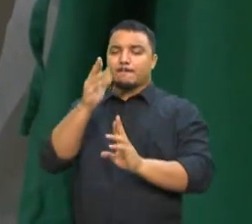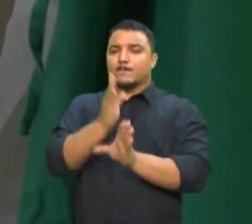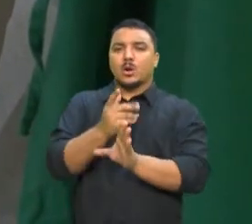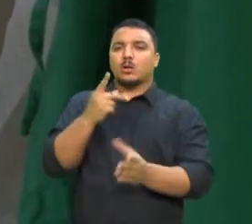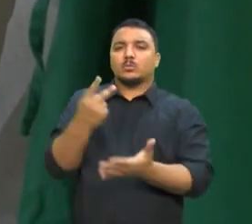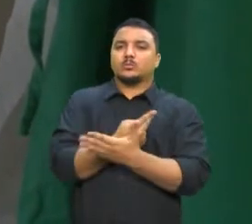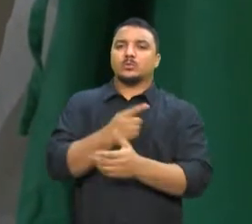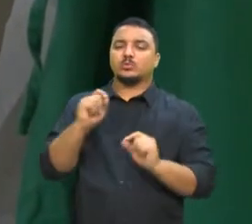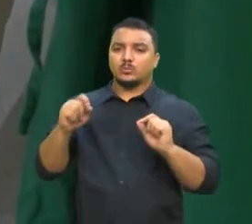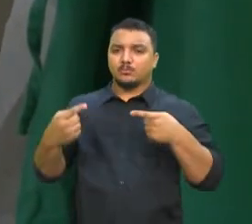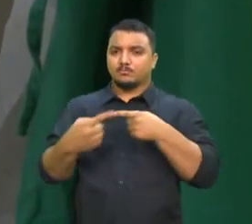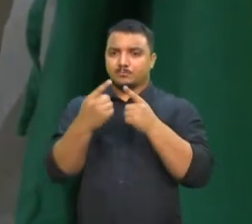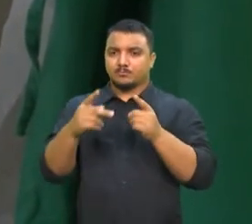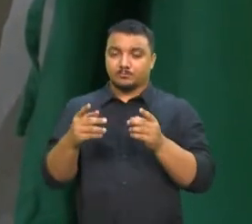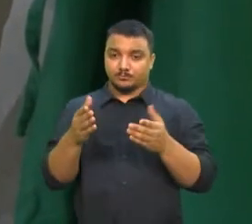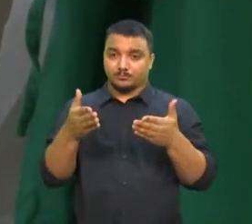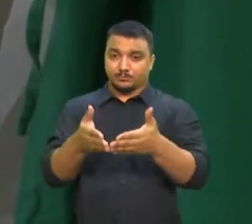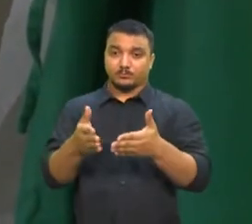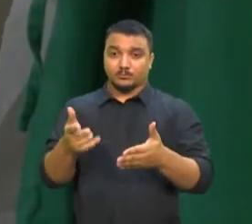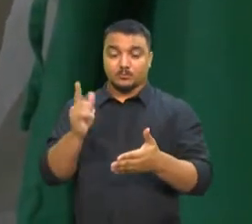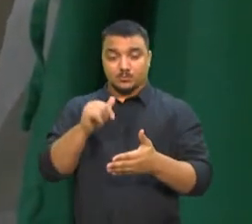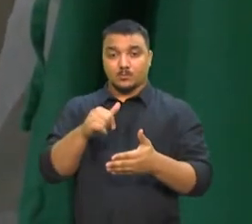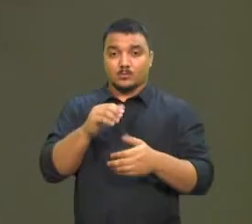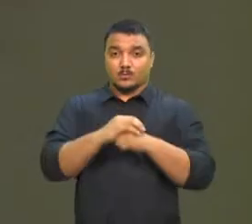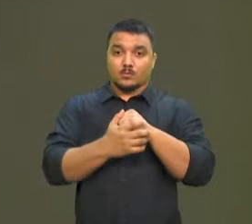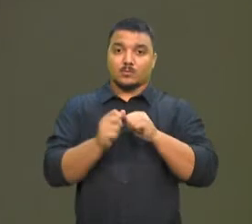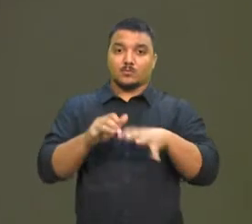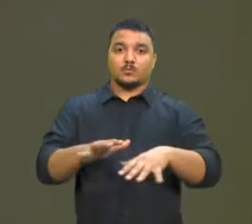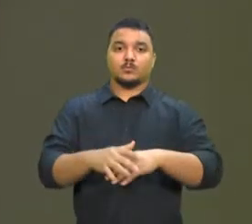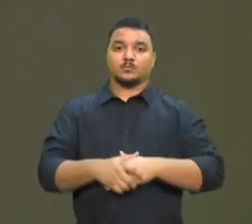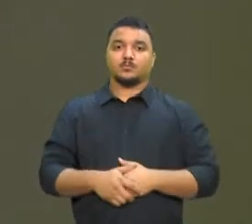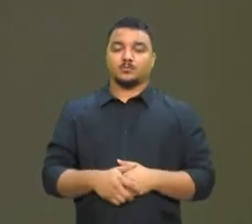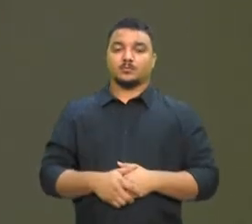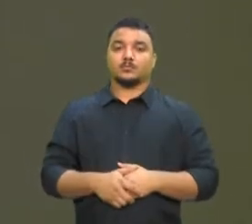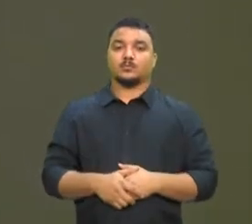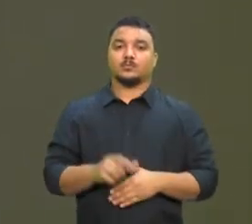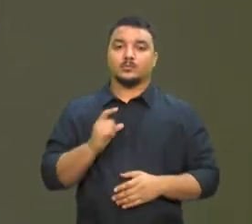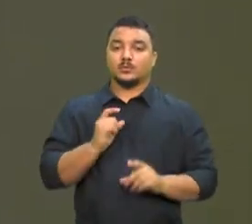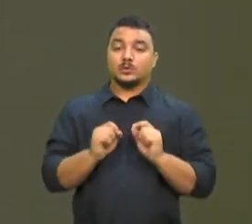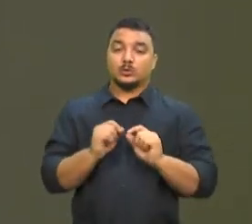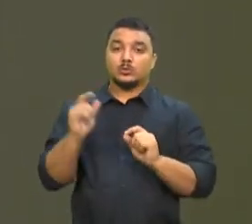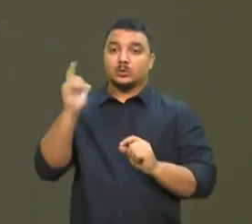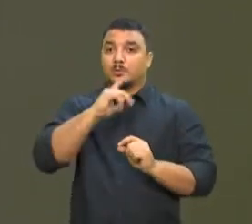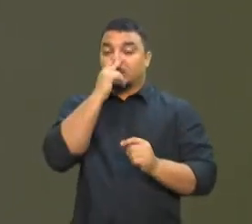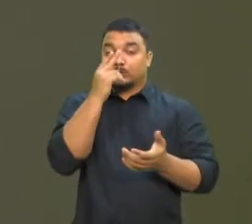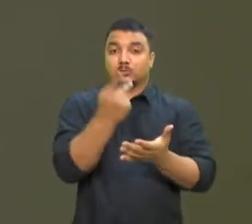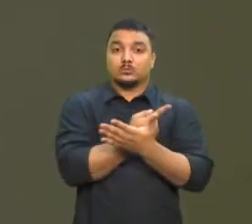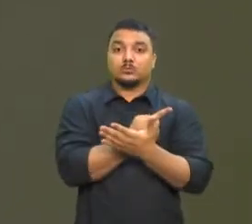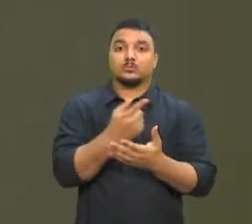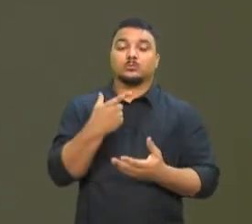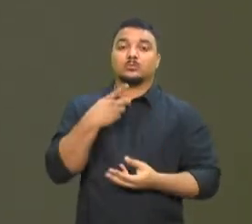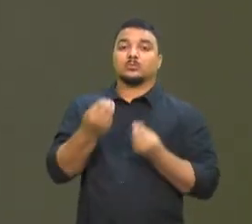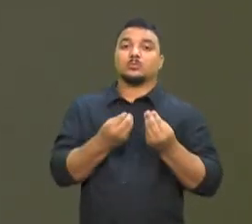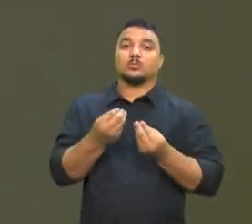e indiretos da pandemia do novo coronavírus. Para chegar aos resultados, os pesquisadores avaliaram